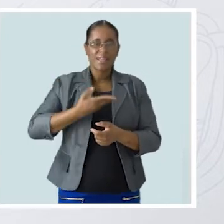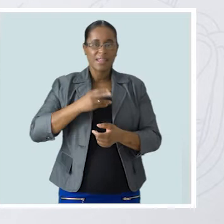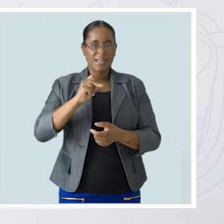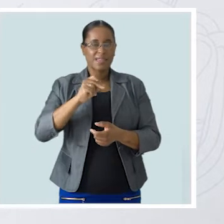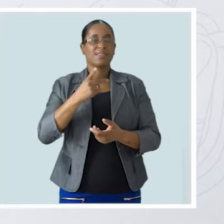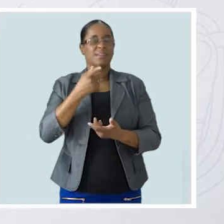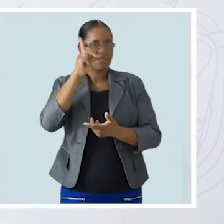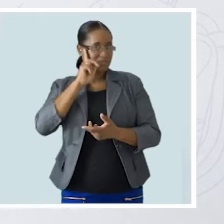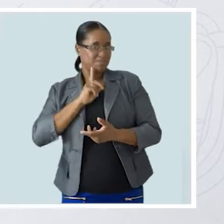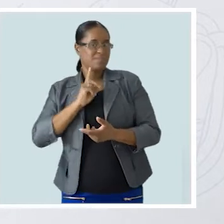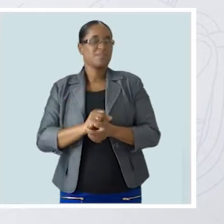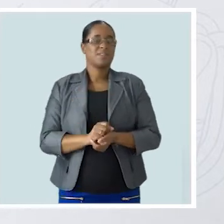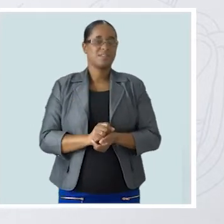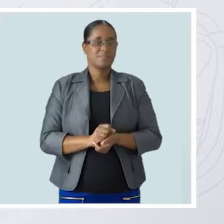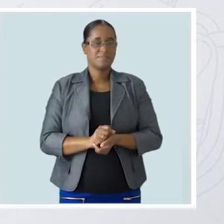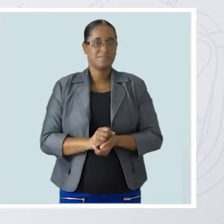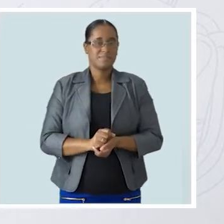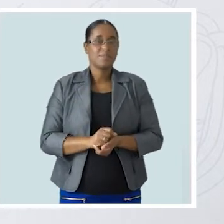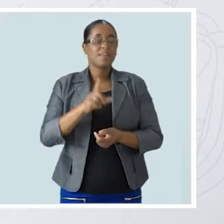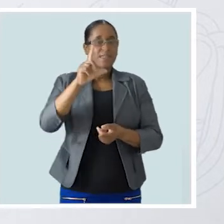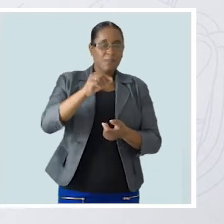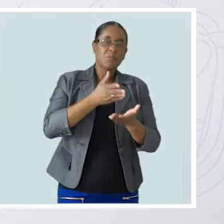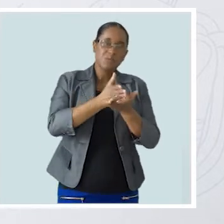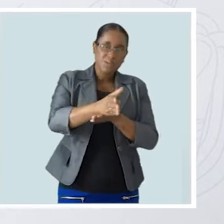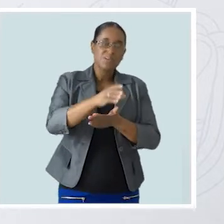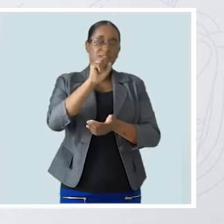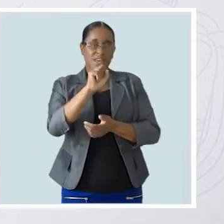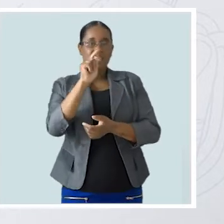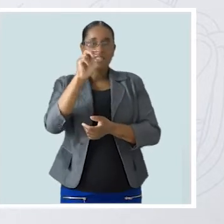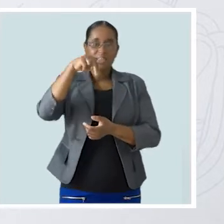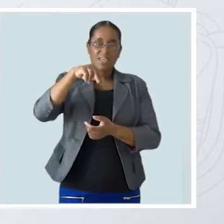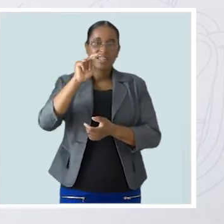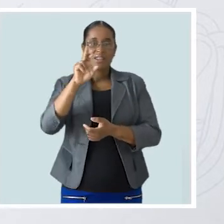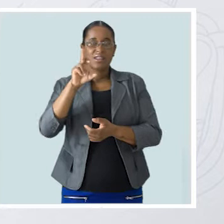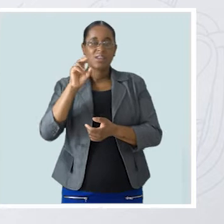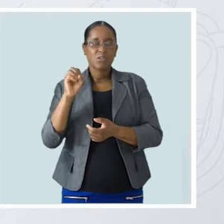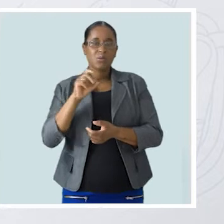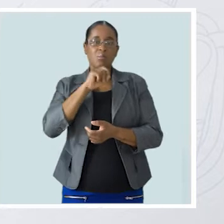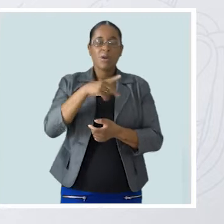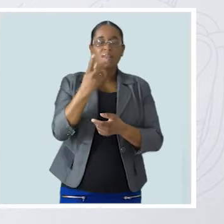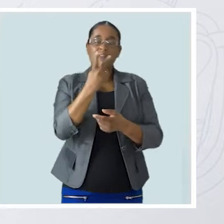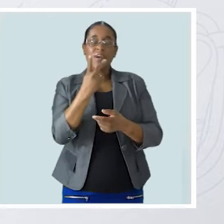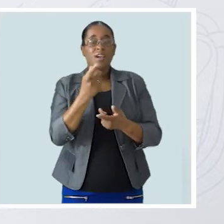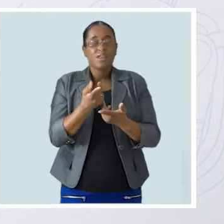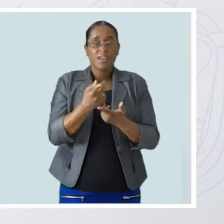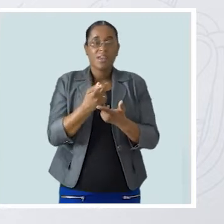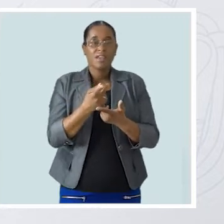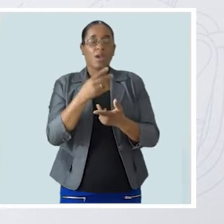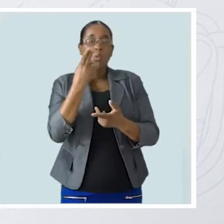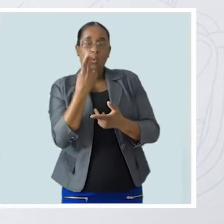linda. Ainda em gênero, podem variar uniforme ou